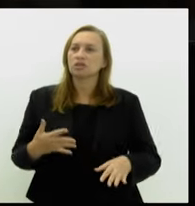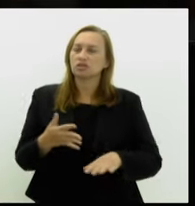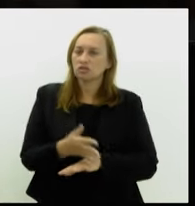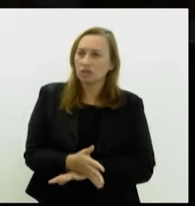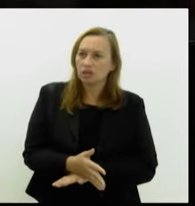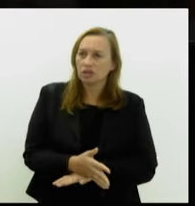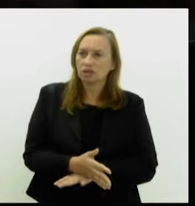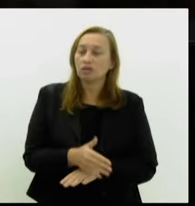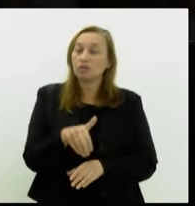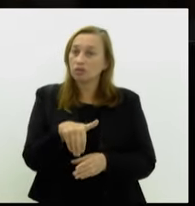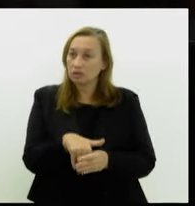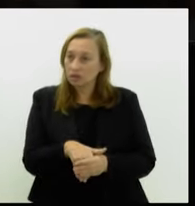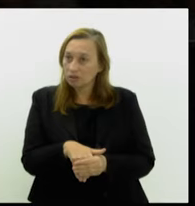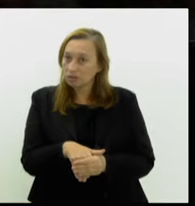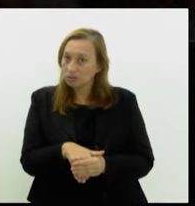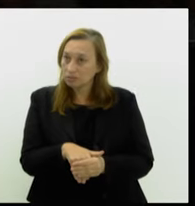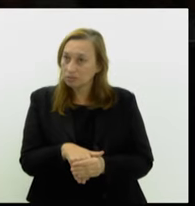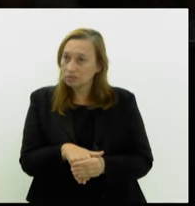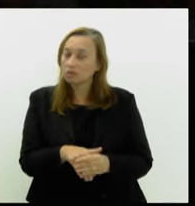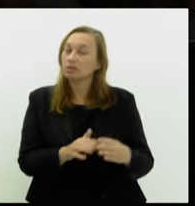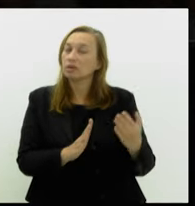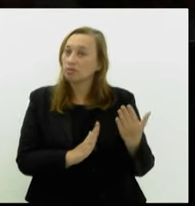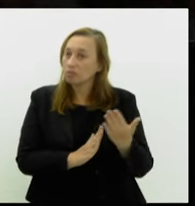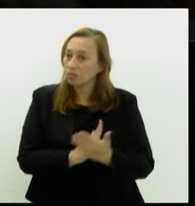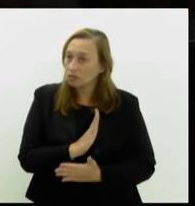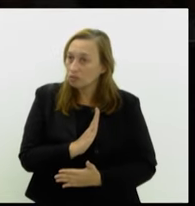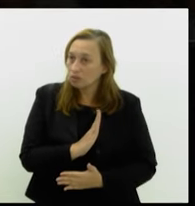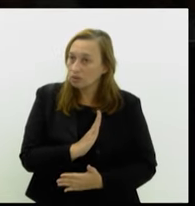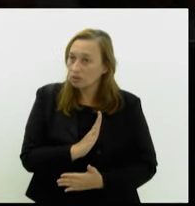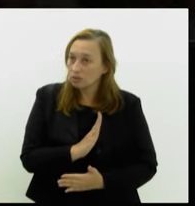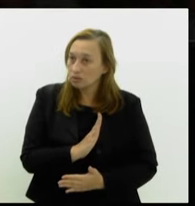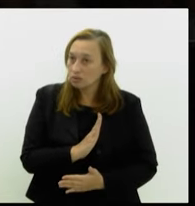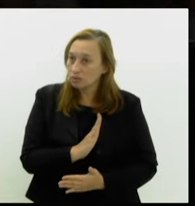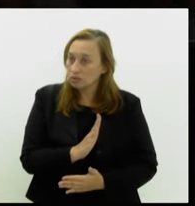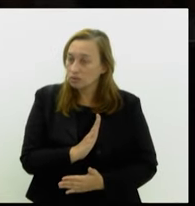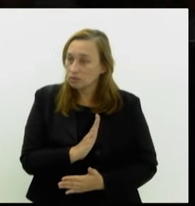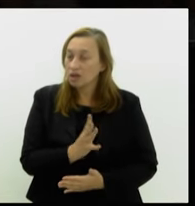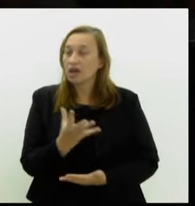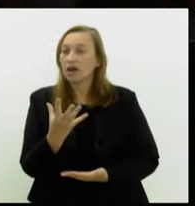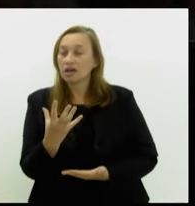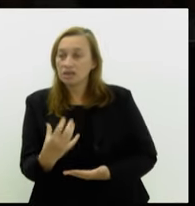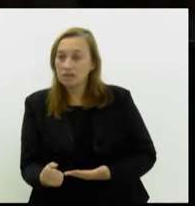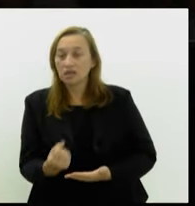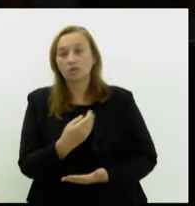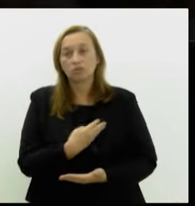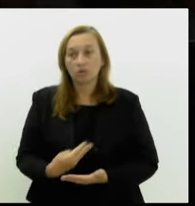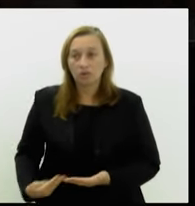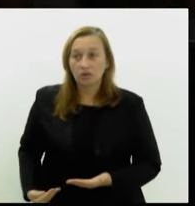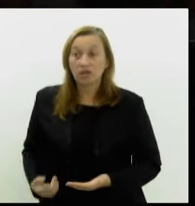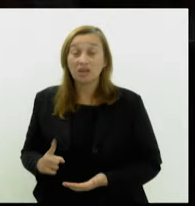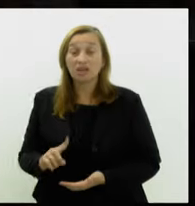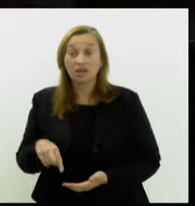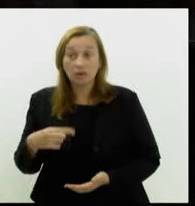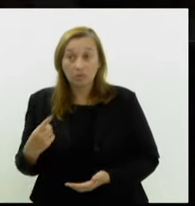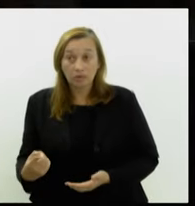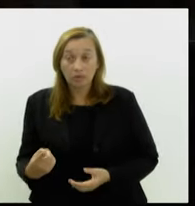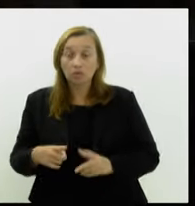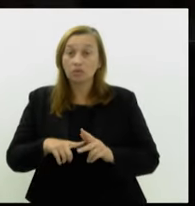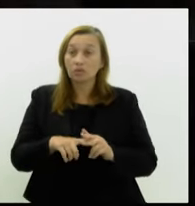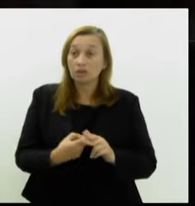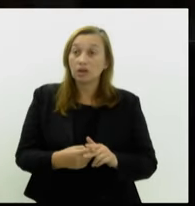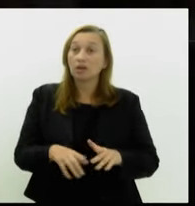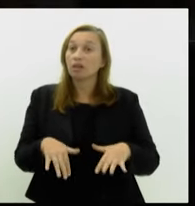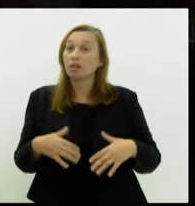ser votados, aprovados, e uma vez aprovados, acatados pelo governador, e depois disso, regulamentados,